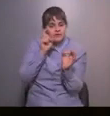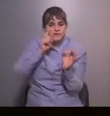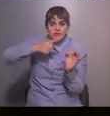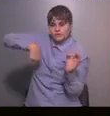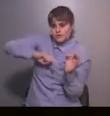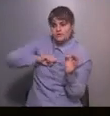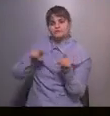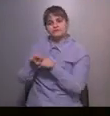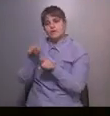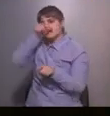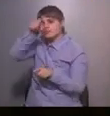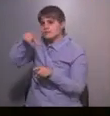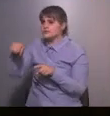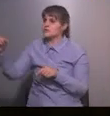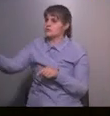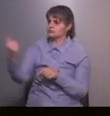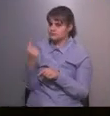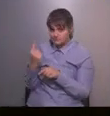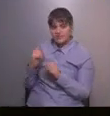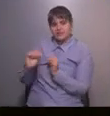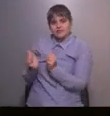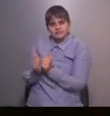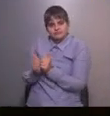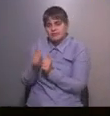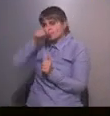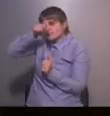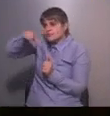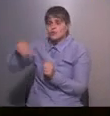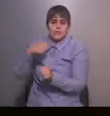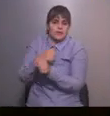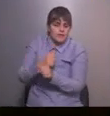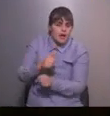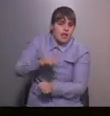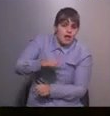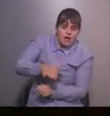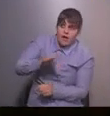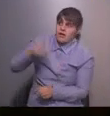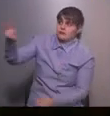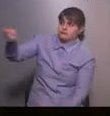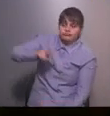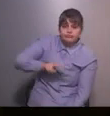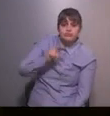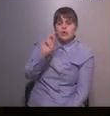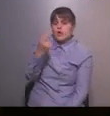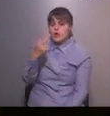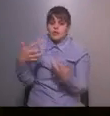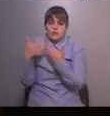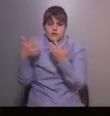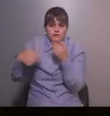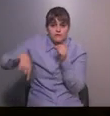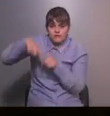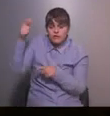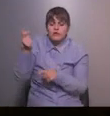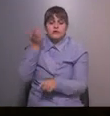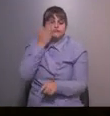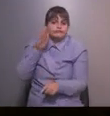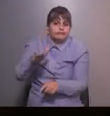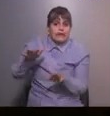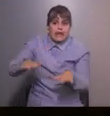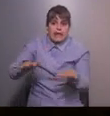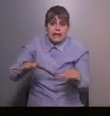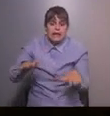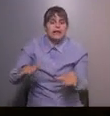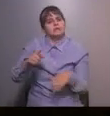viagem dos migrantes e refugiados que encontramos, sendo solidários e seus defensores